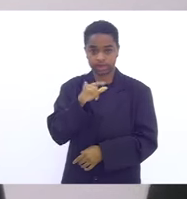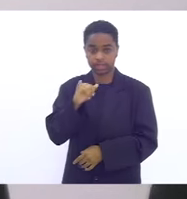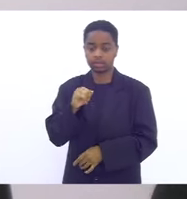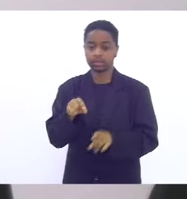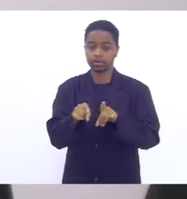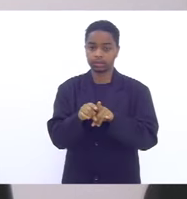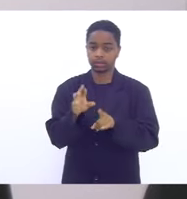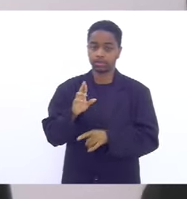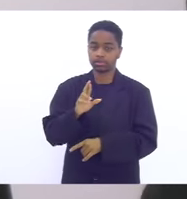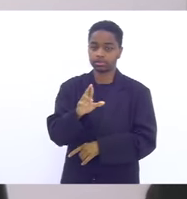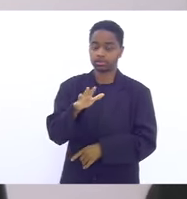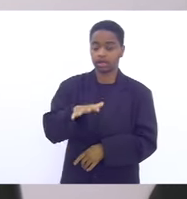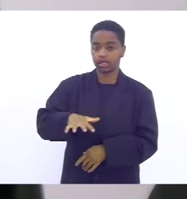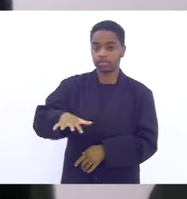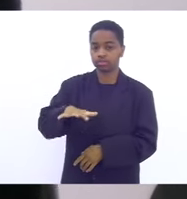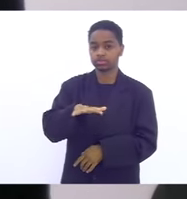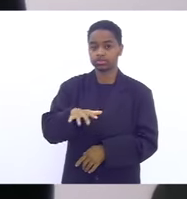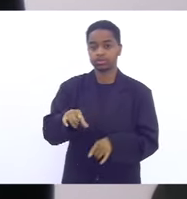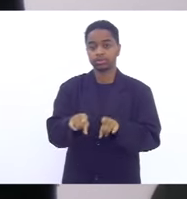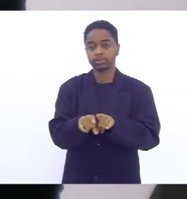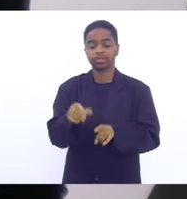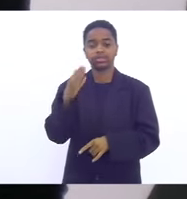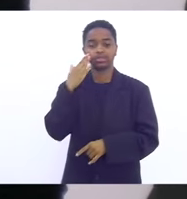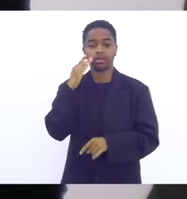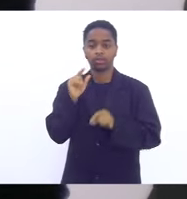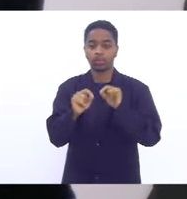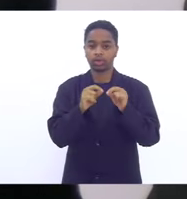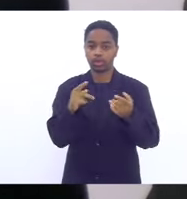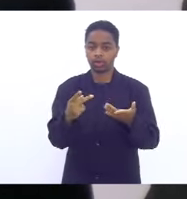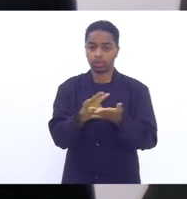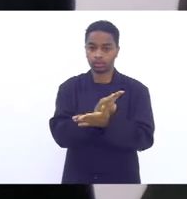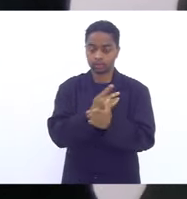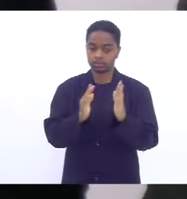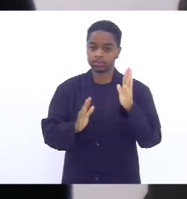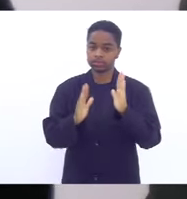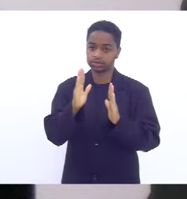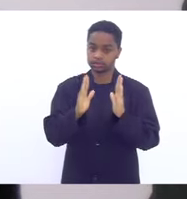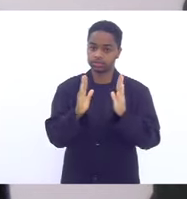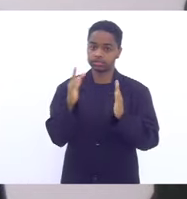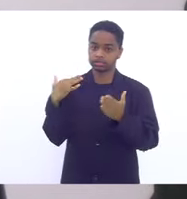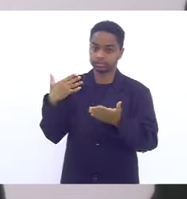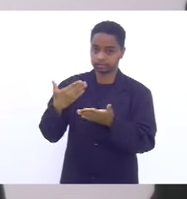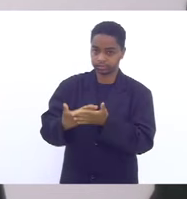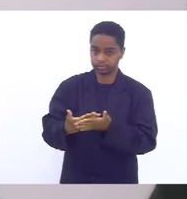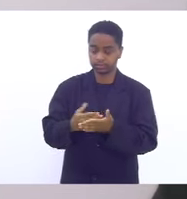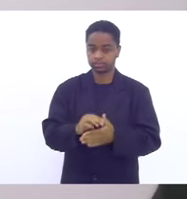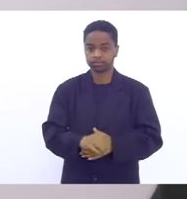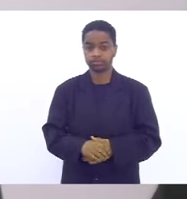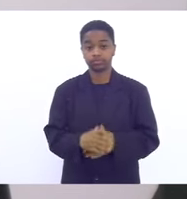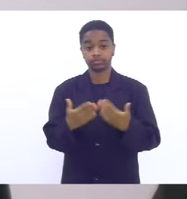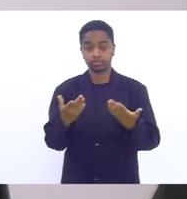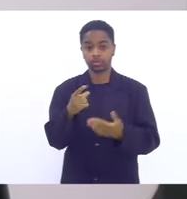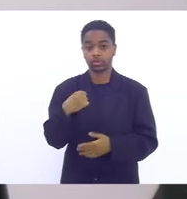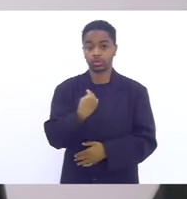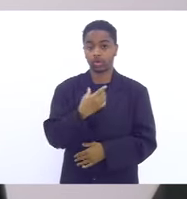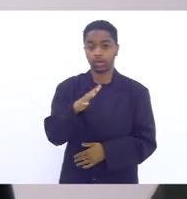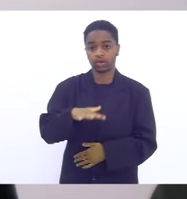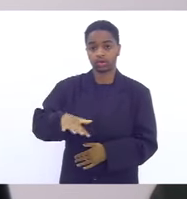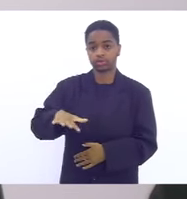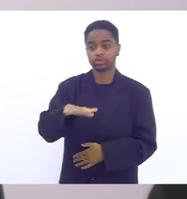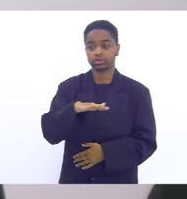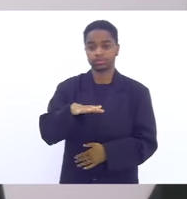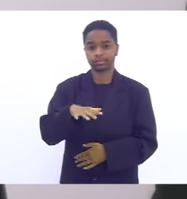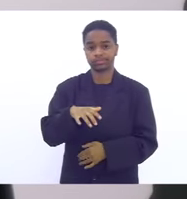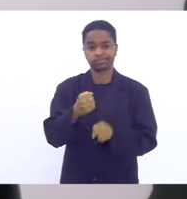região, e está ciente do que tem ocorrido nos últimos tempos na nossa região. Nossa região, geograficamente, ela é